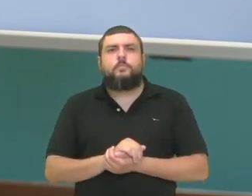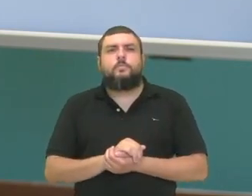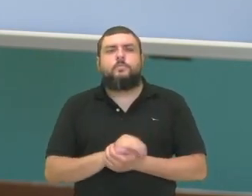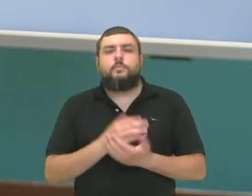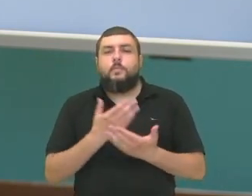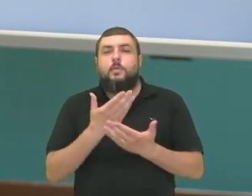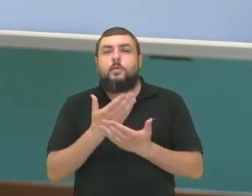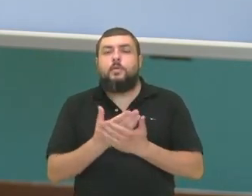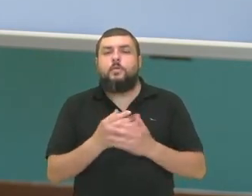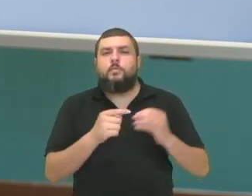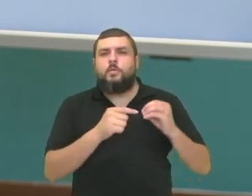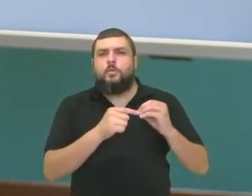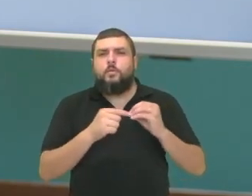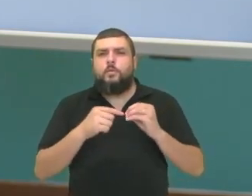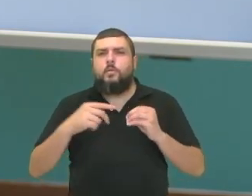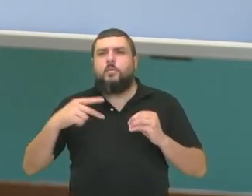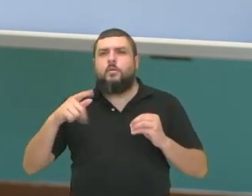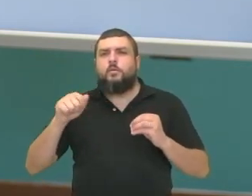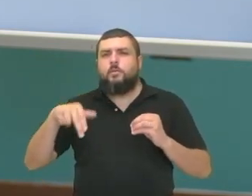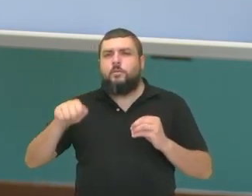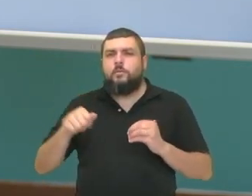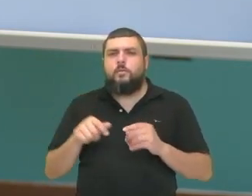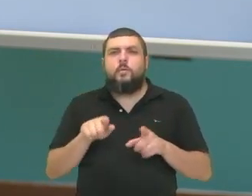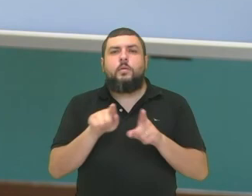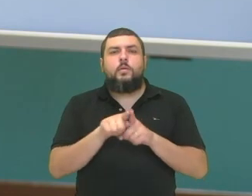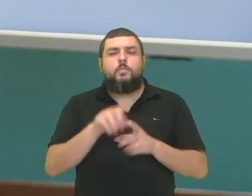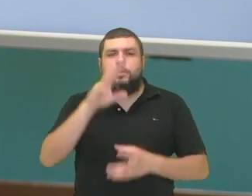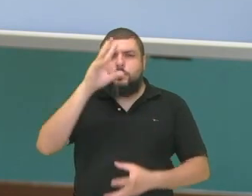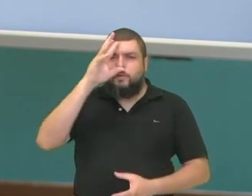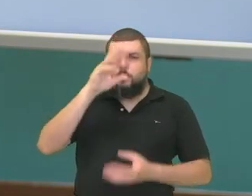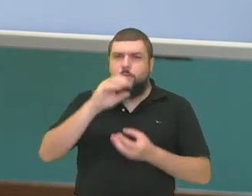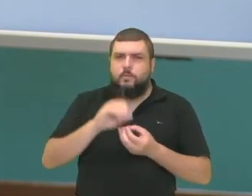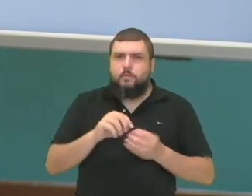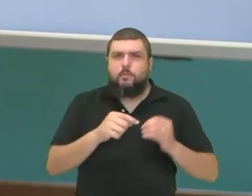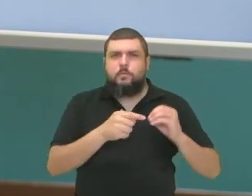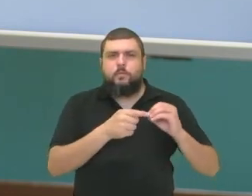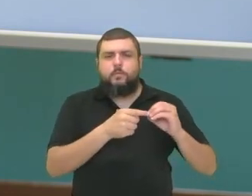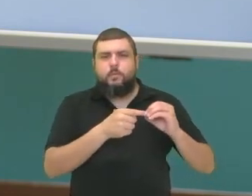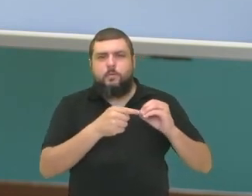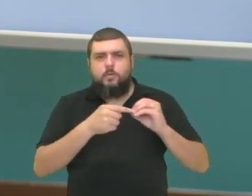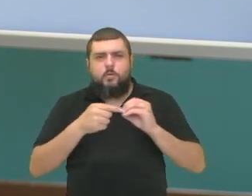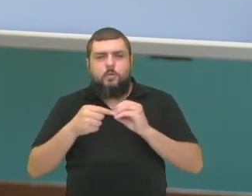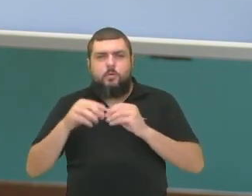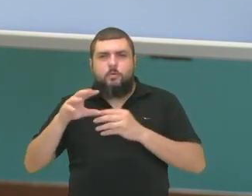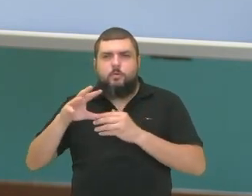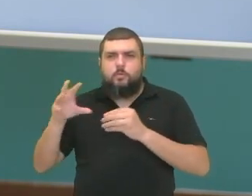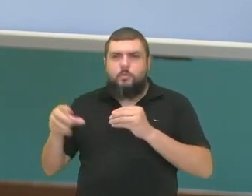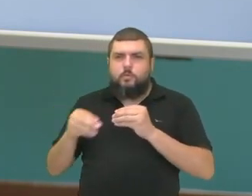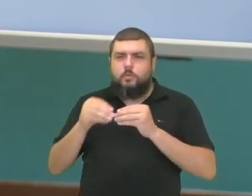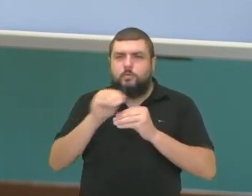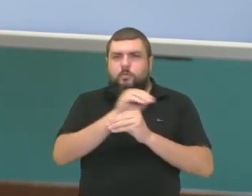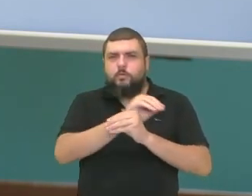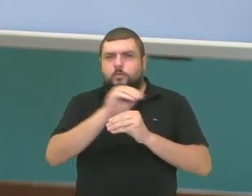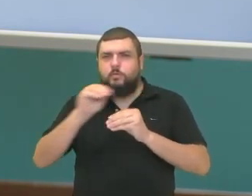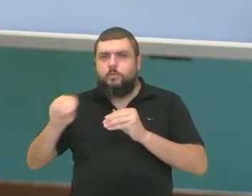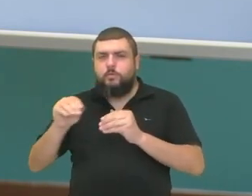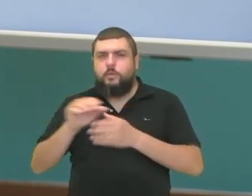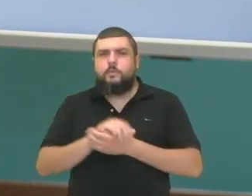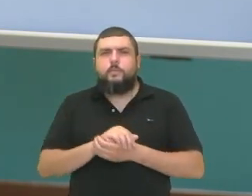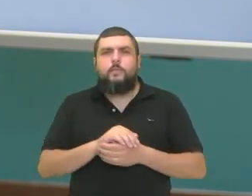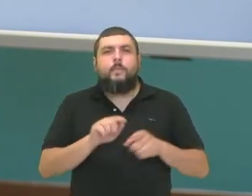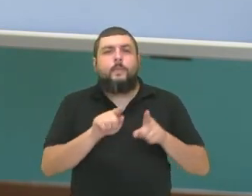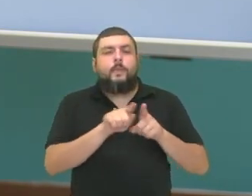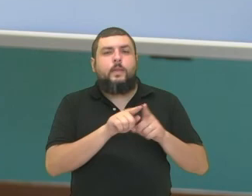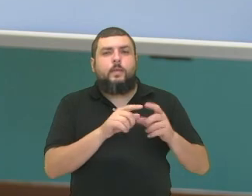isomeria plana e sua classificação, compreendemos o conceito de isomeria de compensação, compreendemos o conceito de isomeria